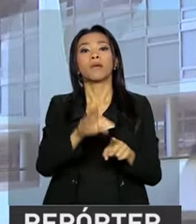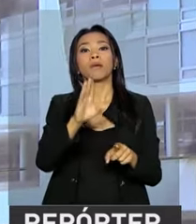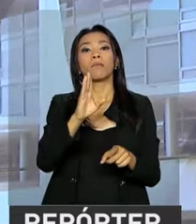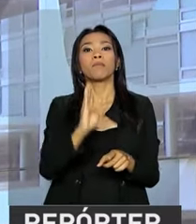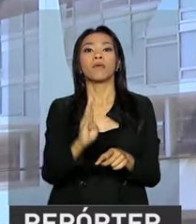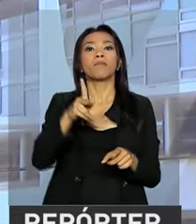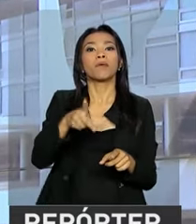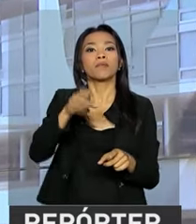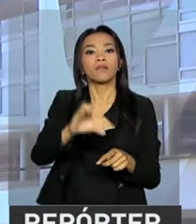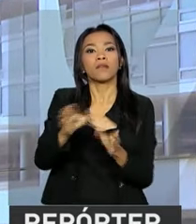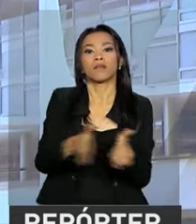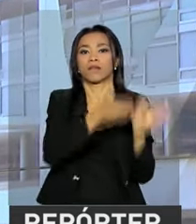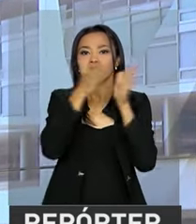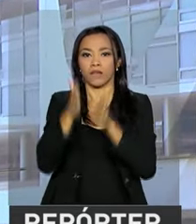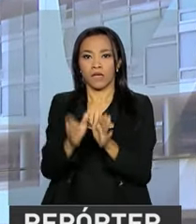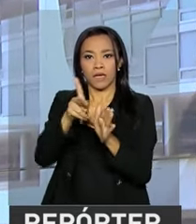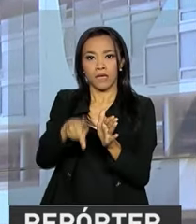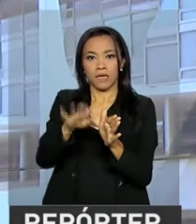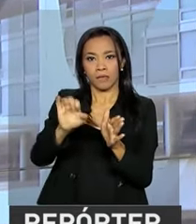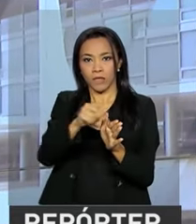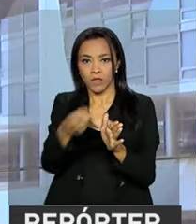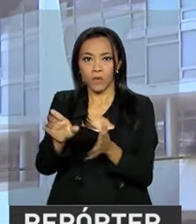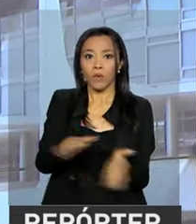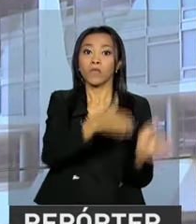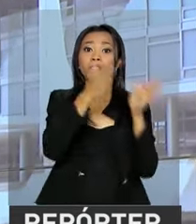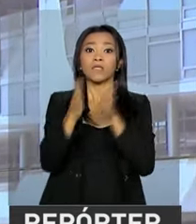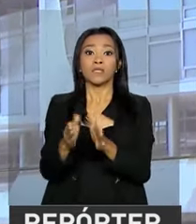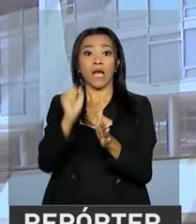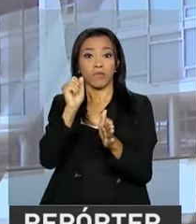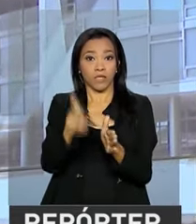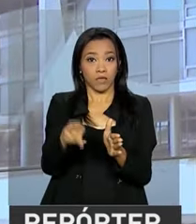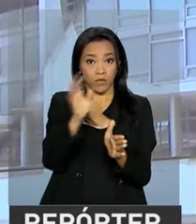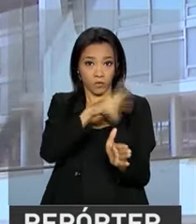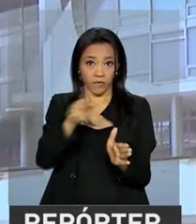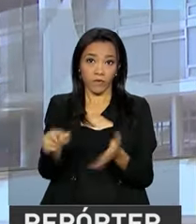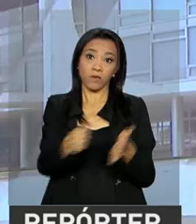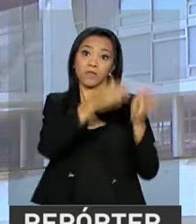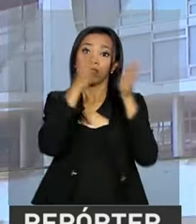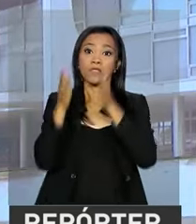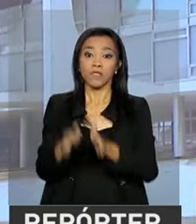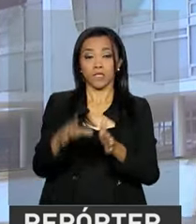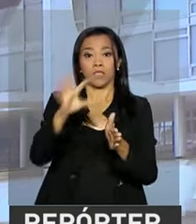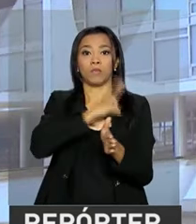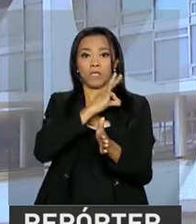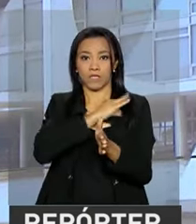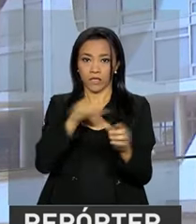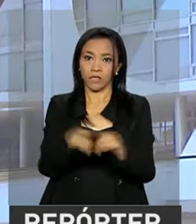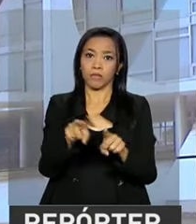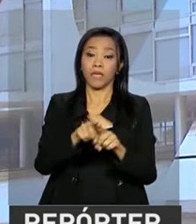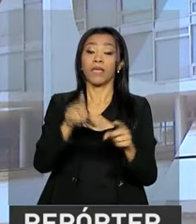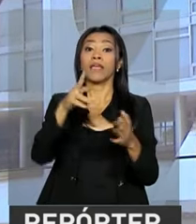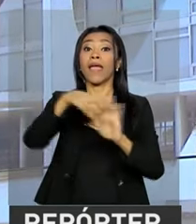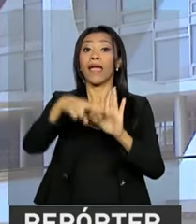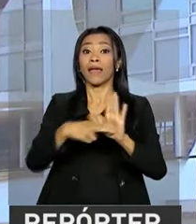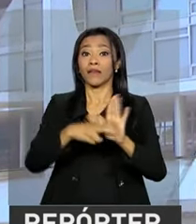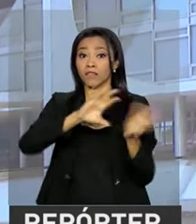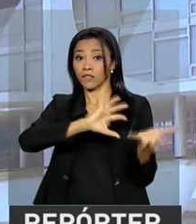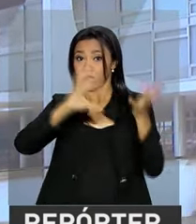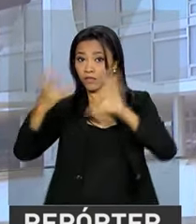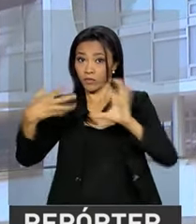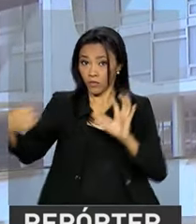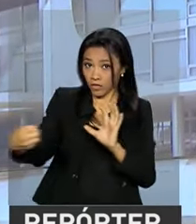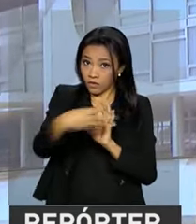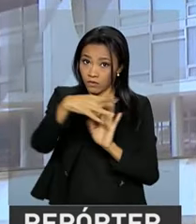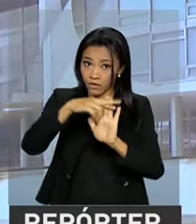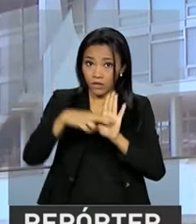pensões aposentadorias de professores e policiais e nas regras de transição para o novo regime